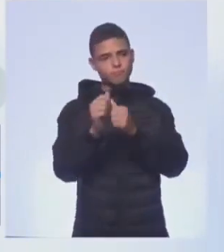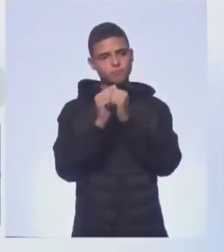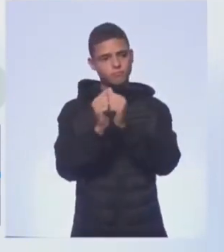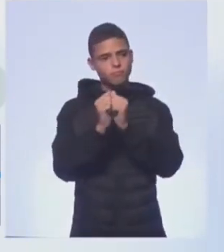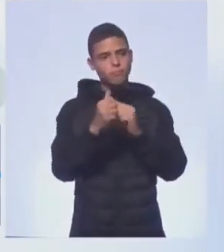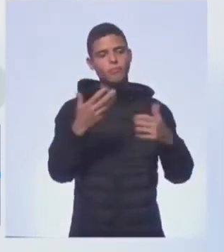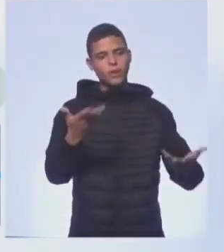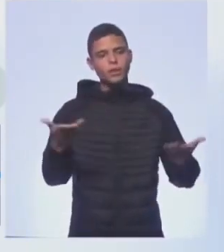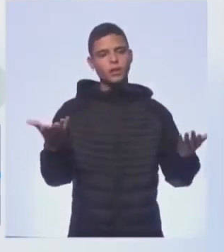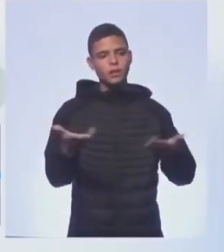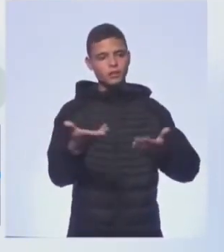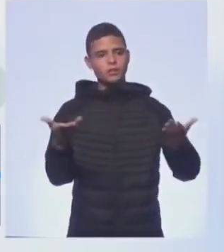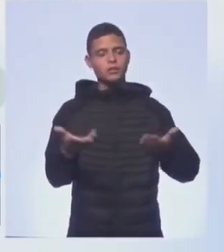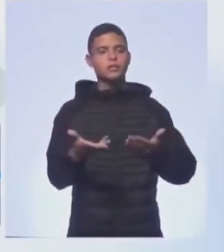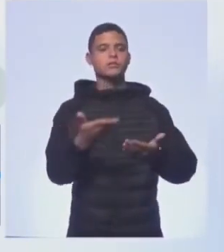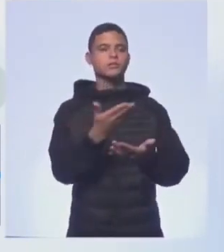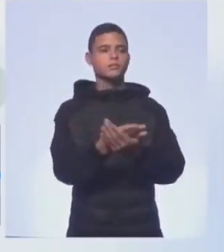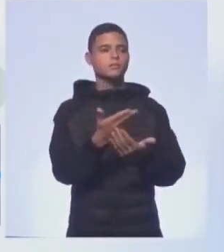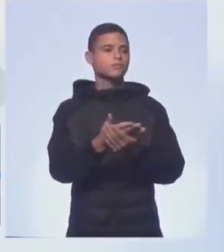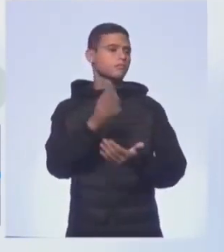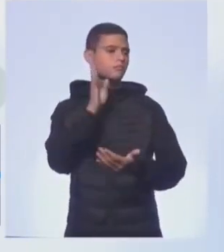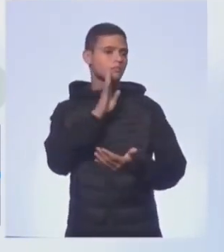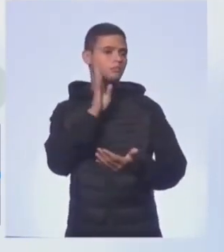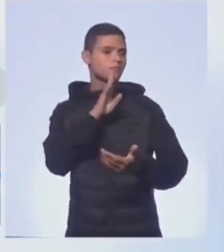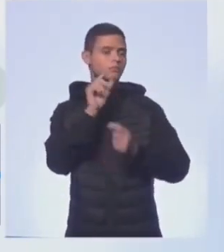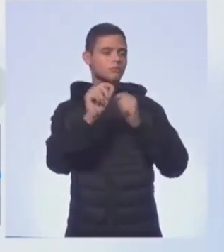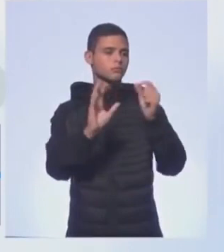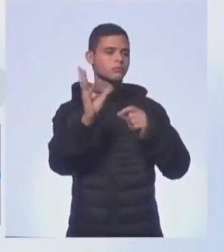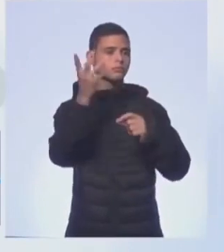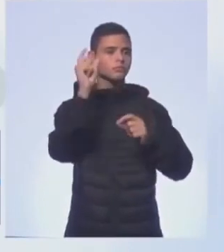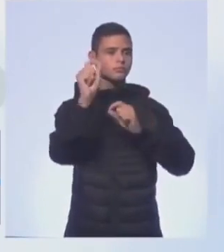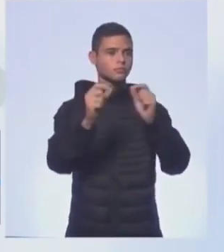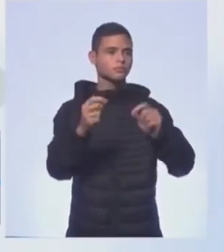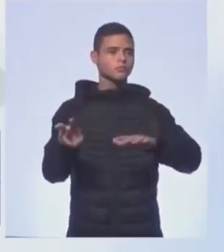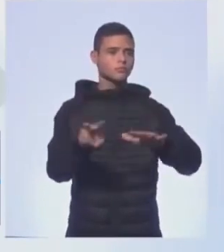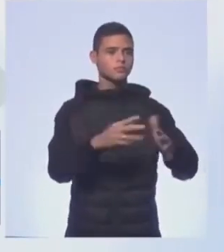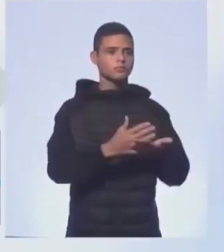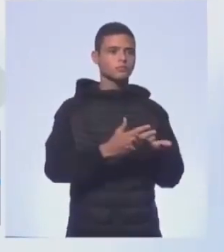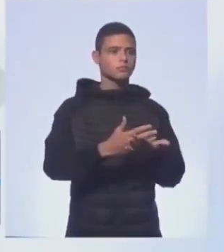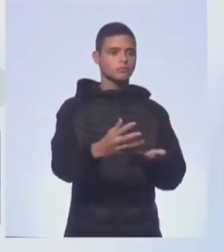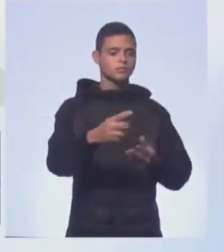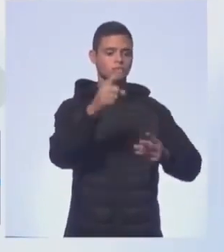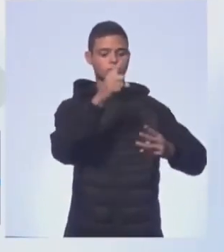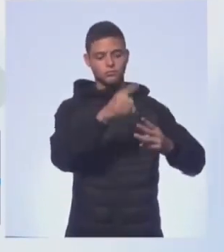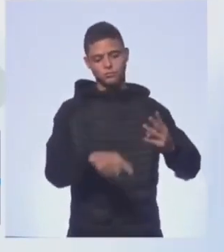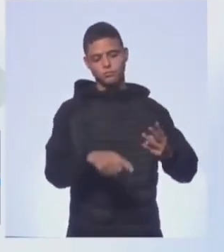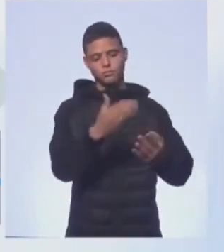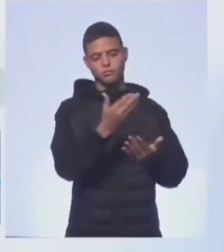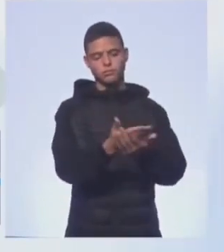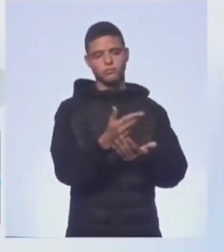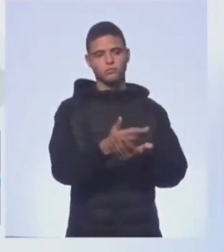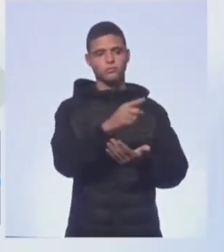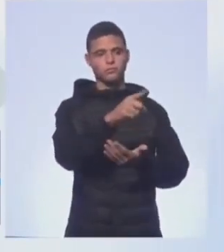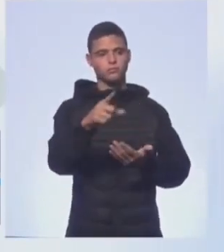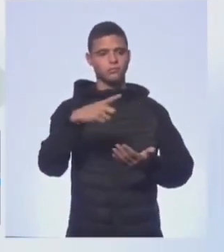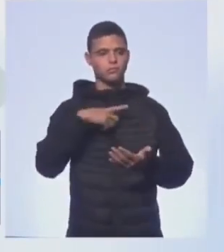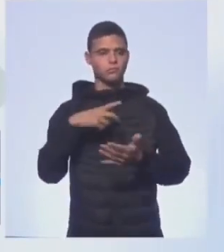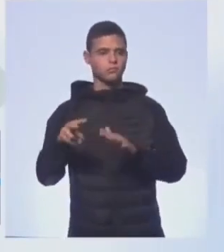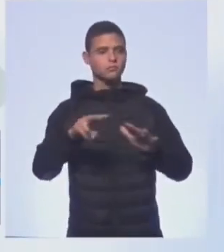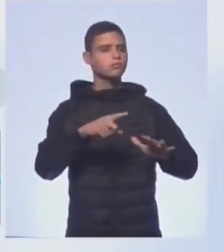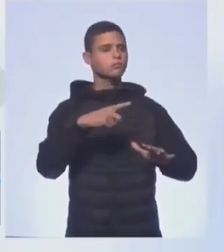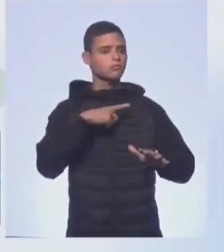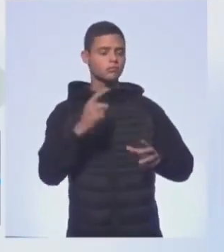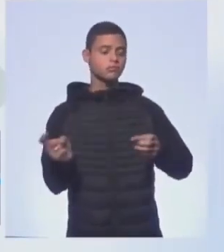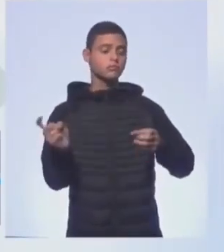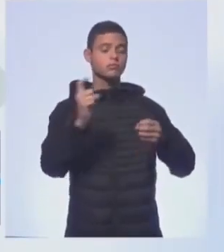hoje, preparei uma aula bem legal, porque o que acontece? Nessa primeira semana, né, nessas 3 aulas que a gente vai ter nessa semana, a gente vai fazer